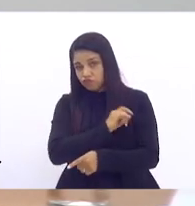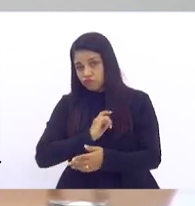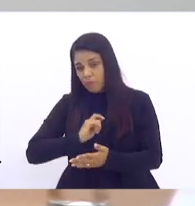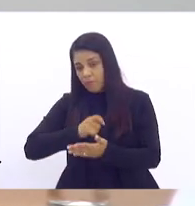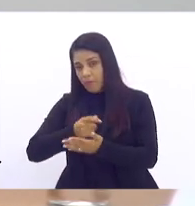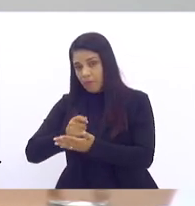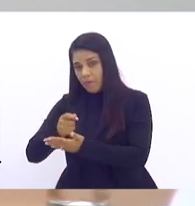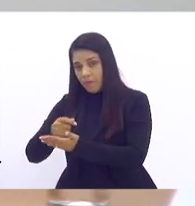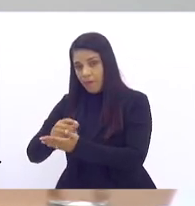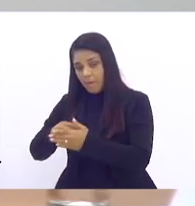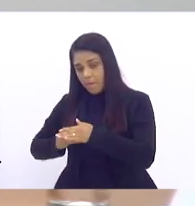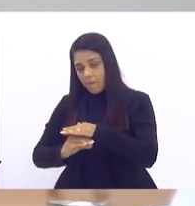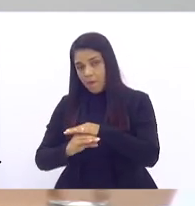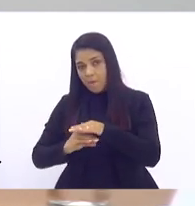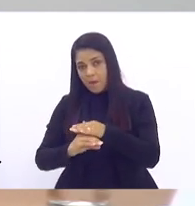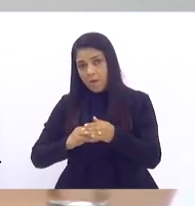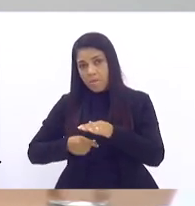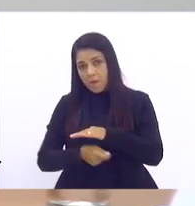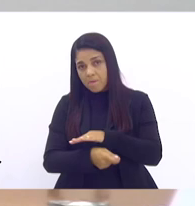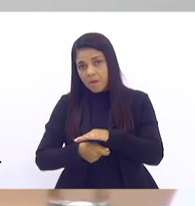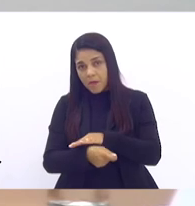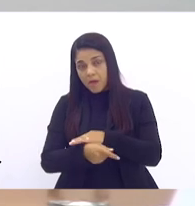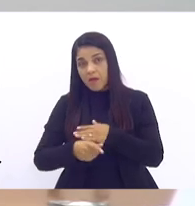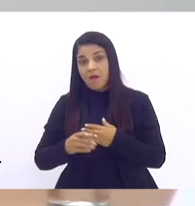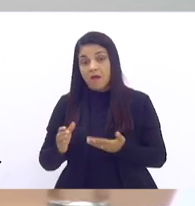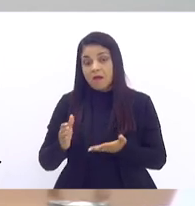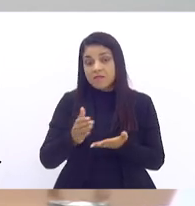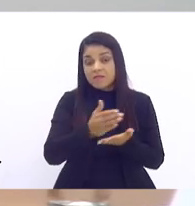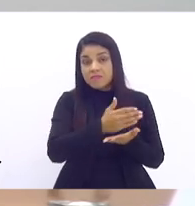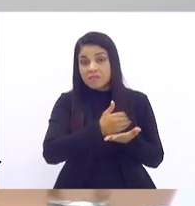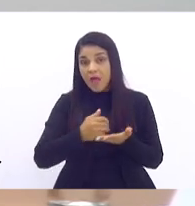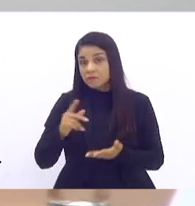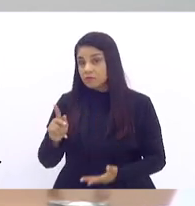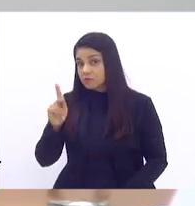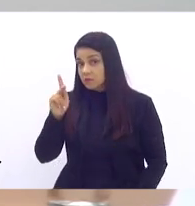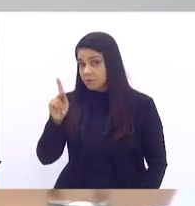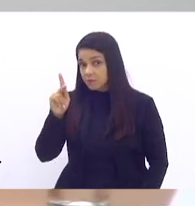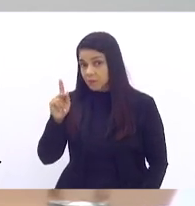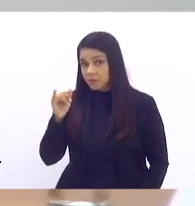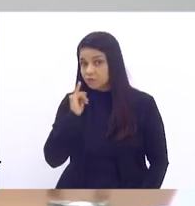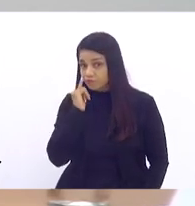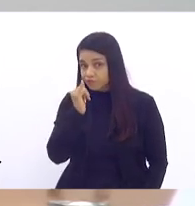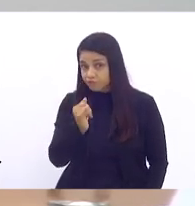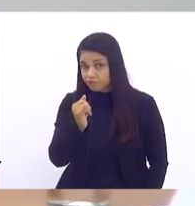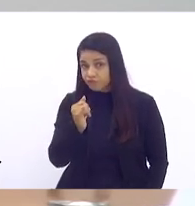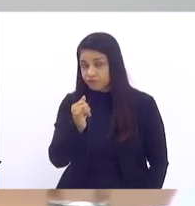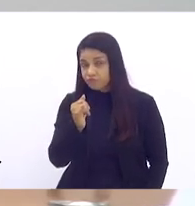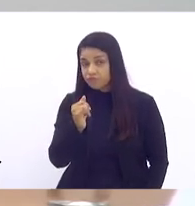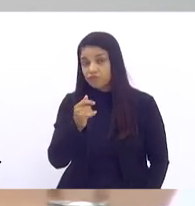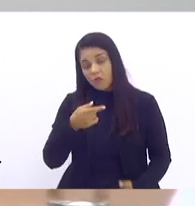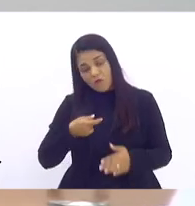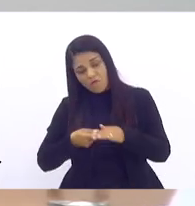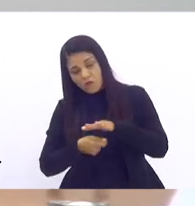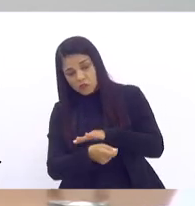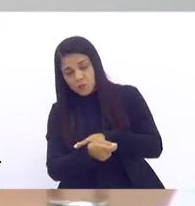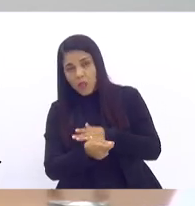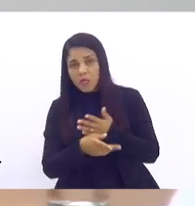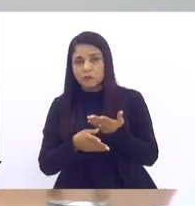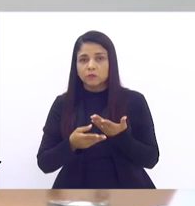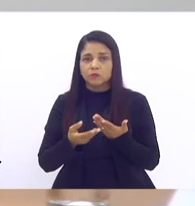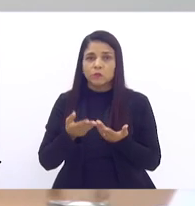se a posição dados da Petrobras gasta-se aqui custos alguns investimentos alguns